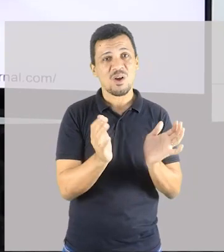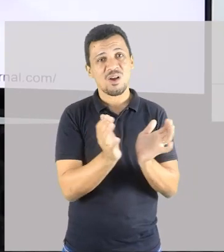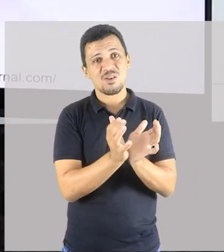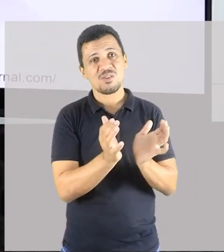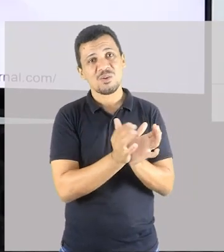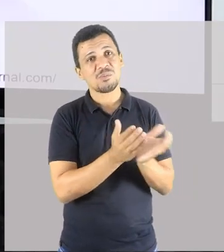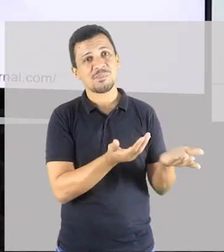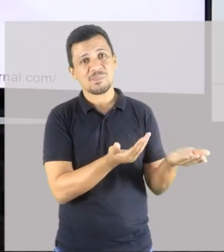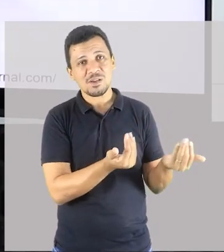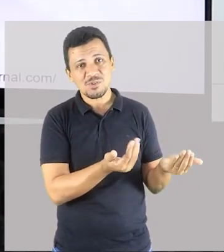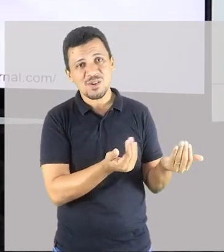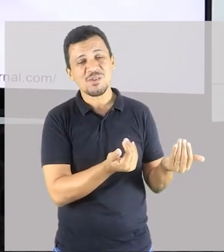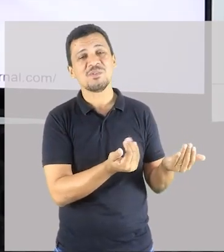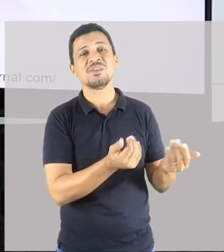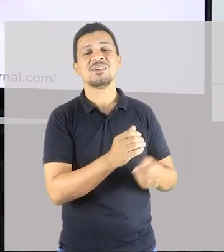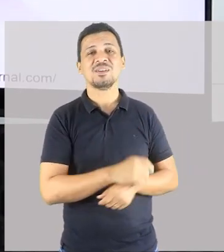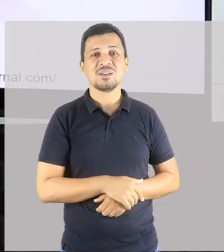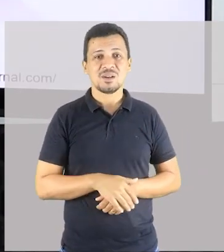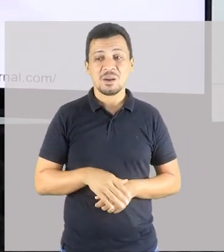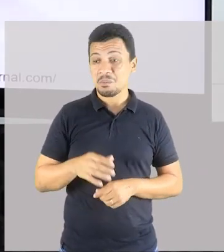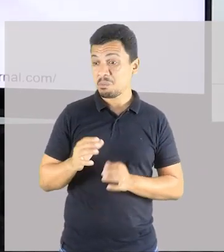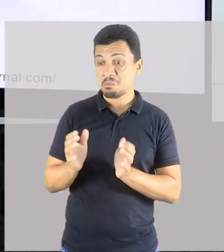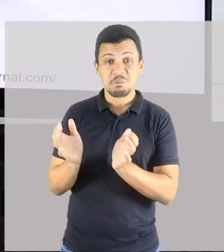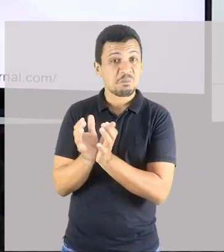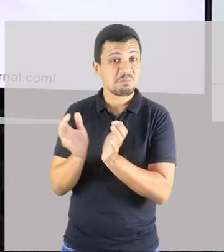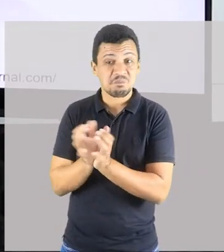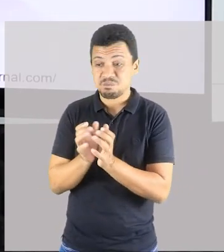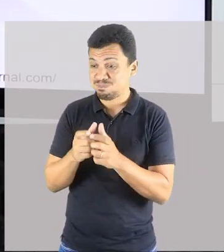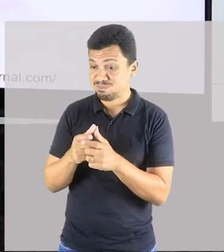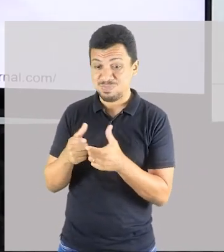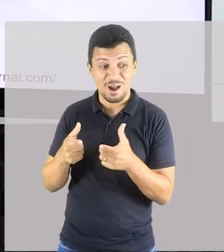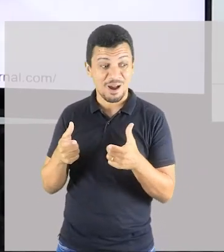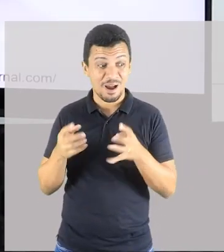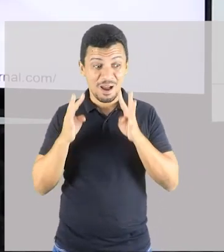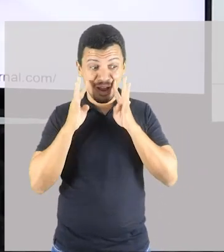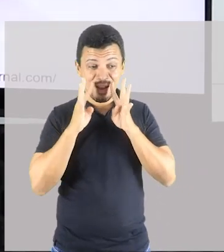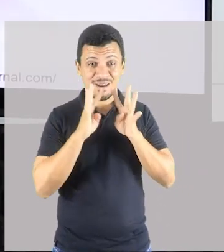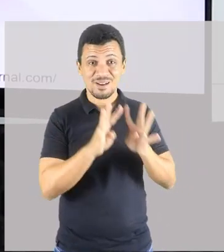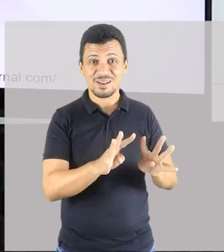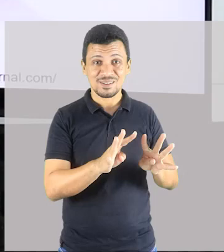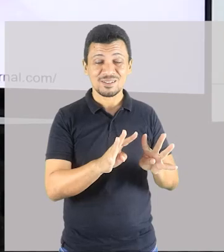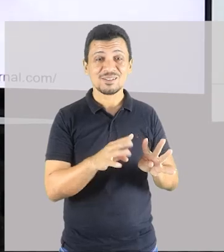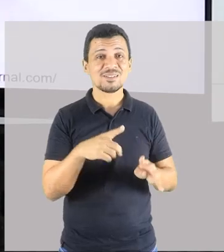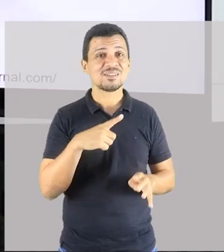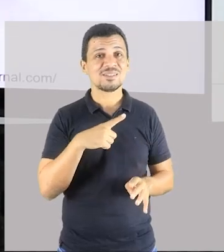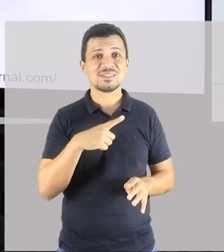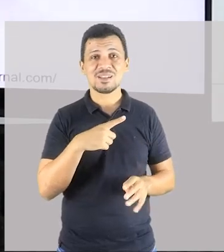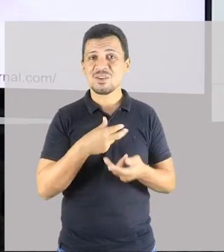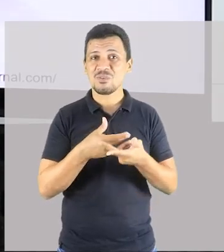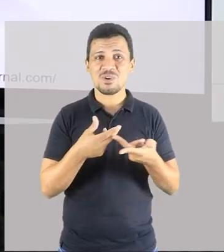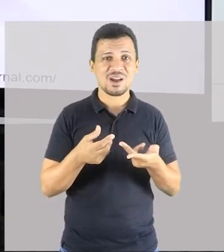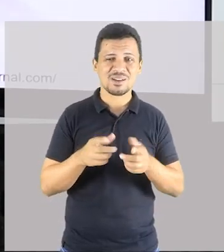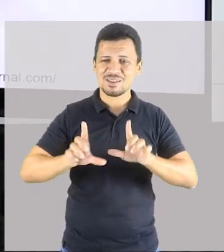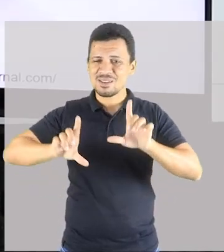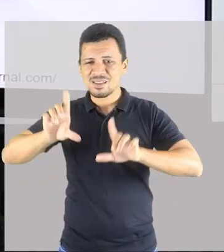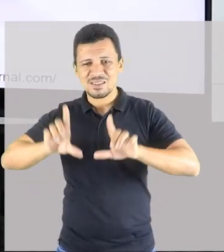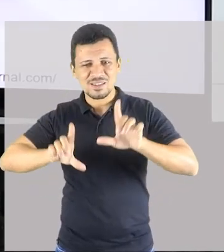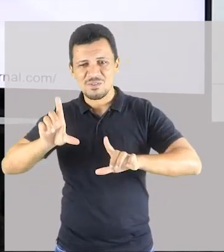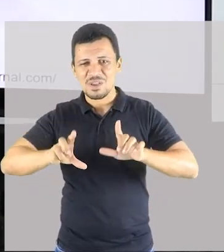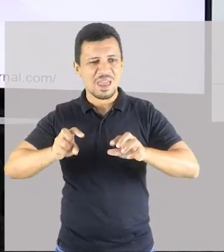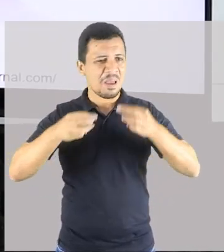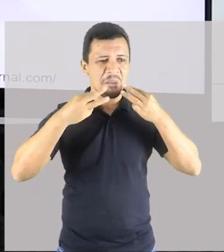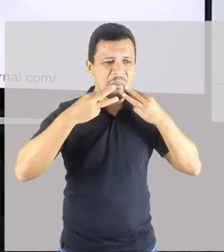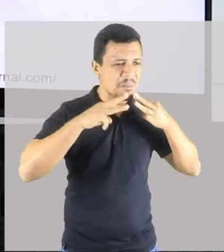nova, ganhasse um público maior, e aí entra um público maior, entra a mídia, entra o